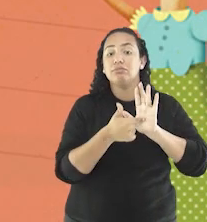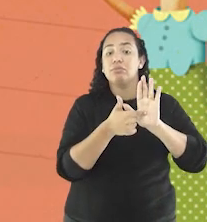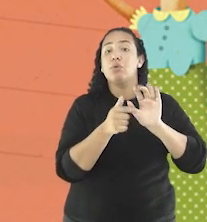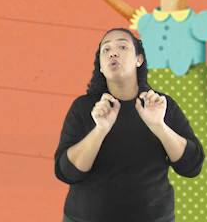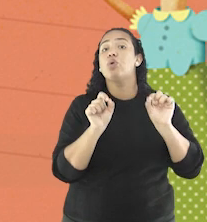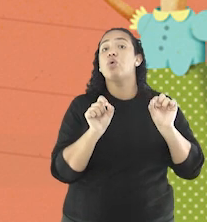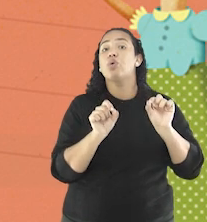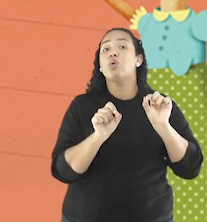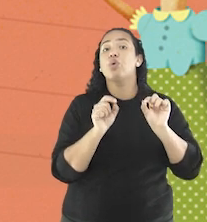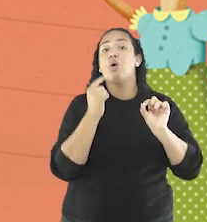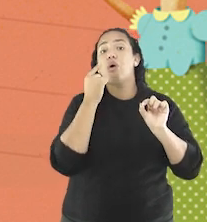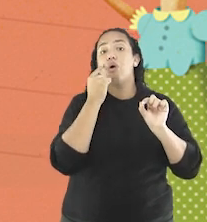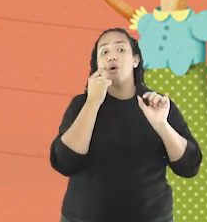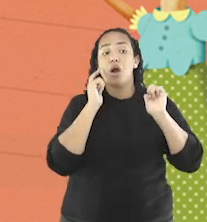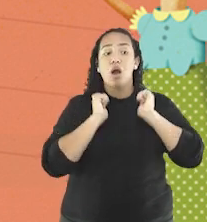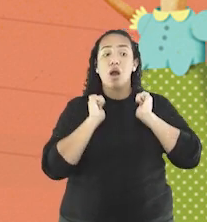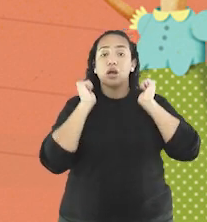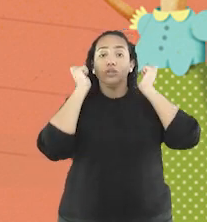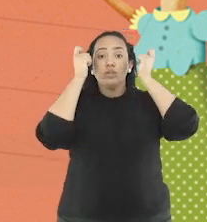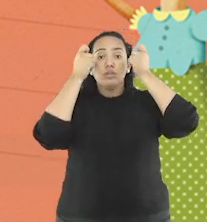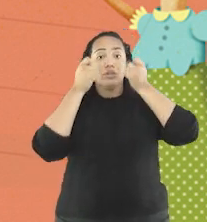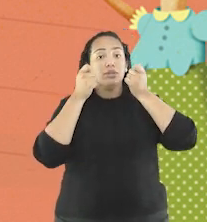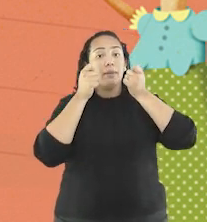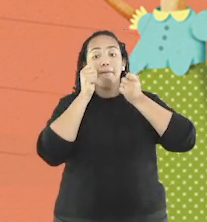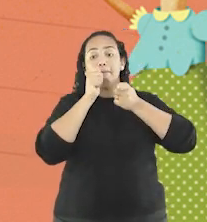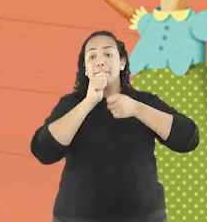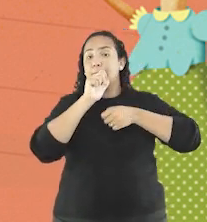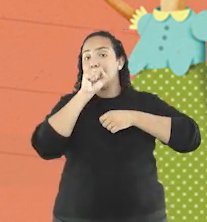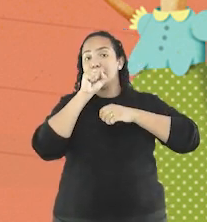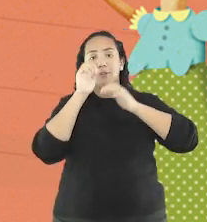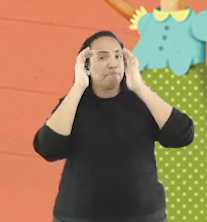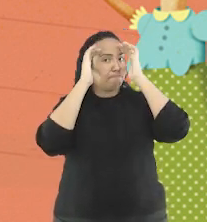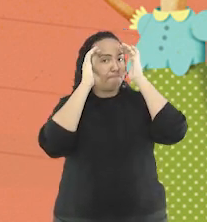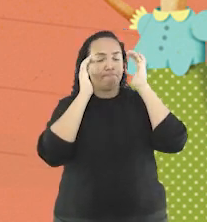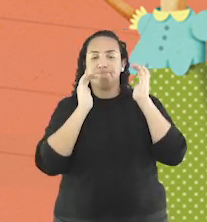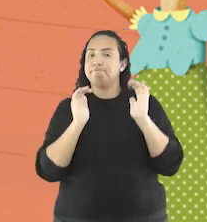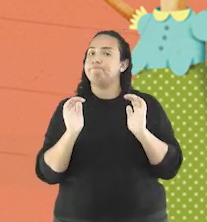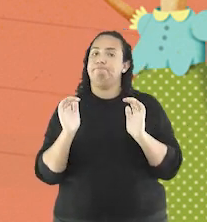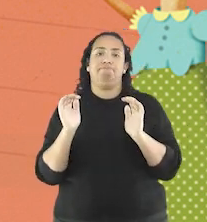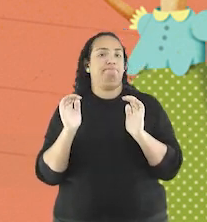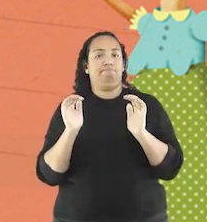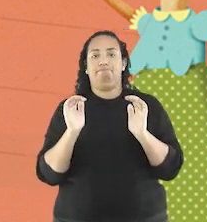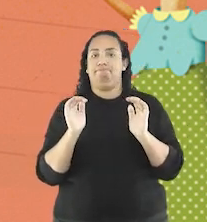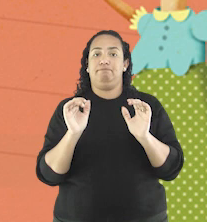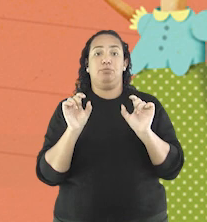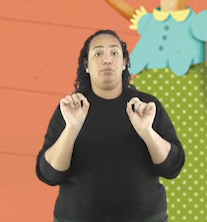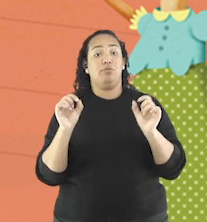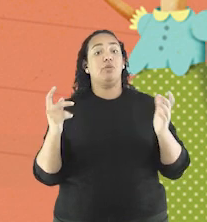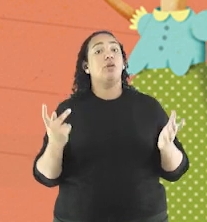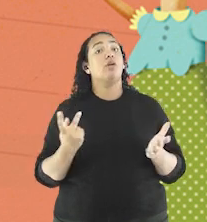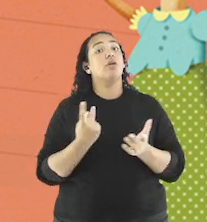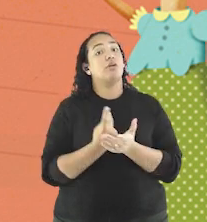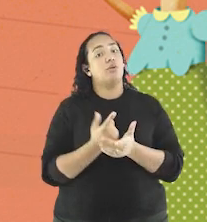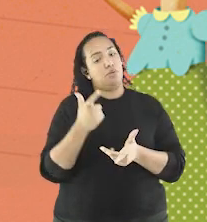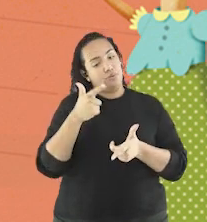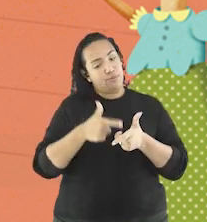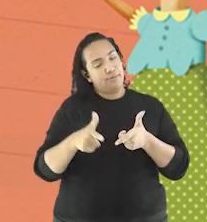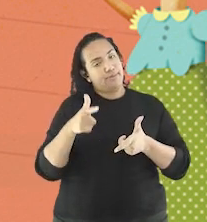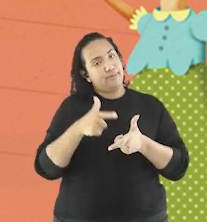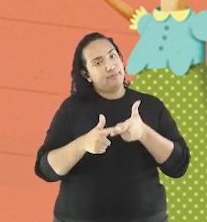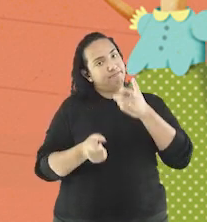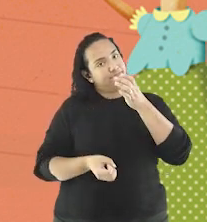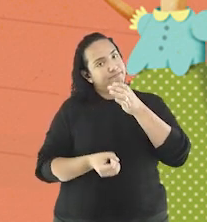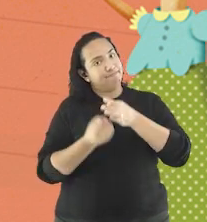Isso mostra que a Chapeuzinho desobedeceu a sua mãe, o que ocasionou o conflito